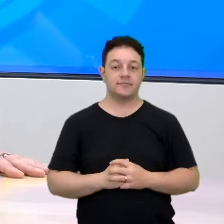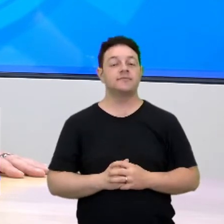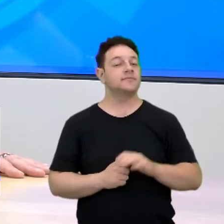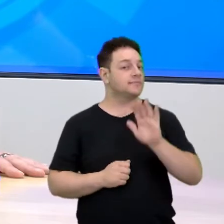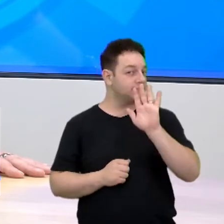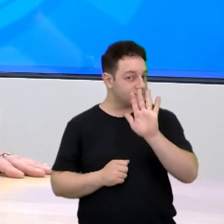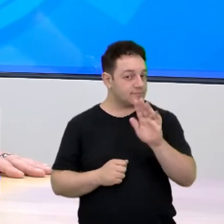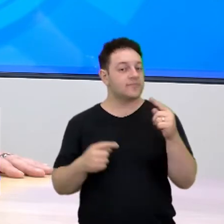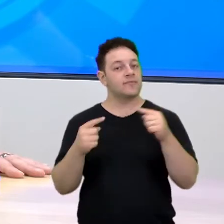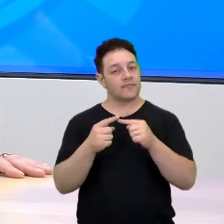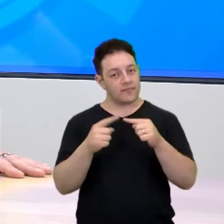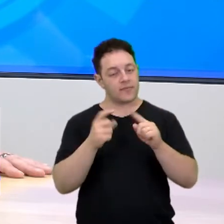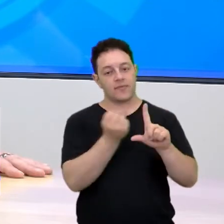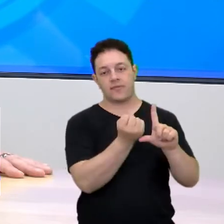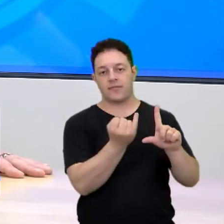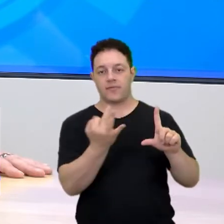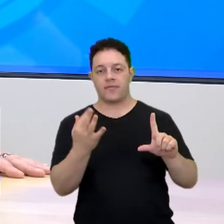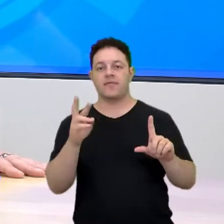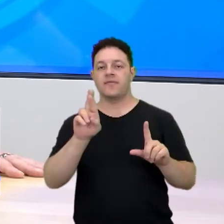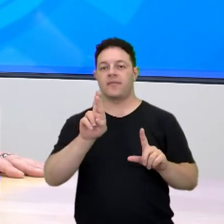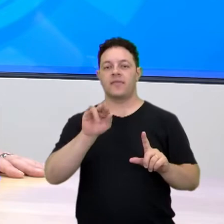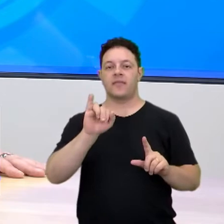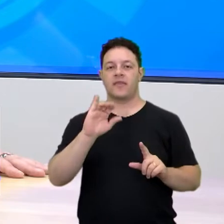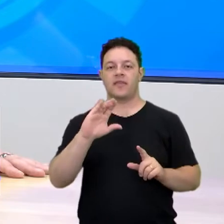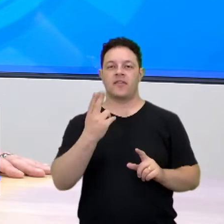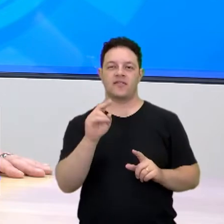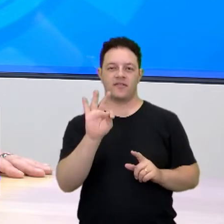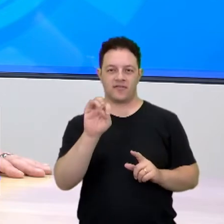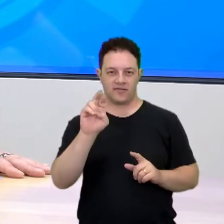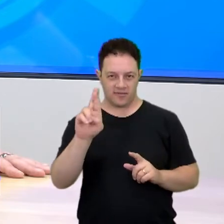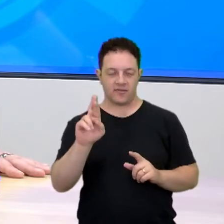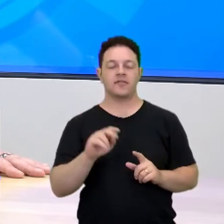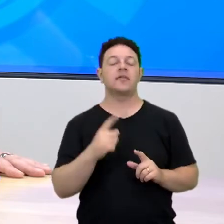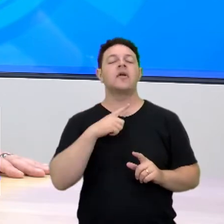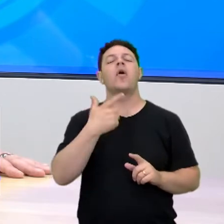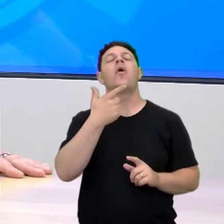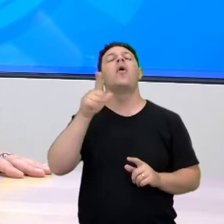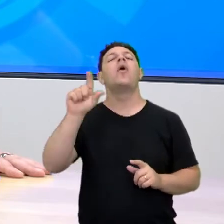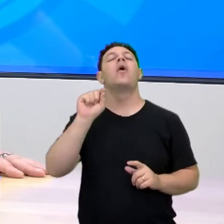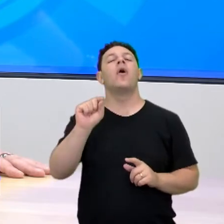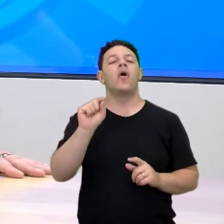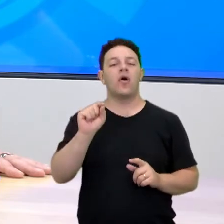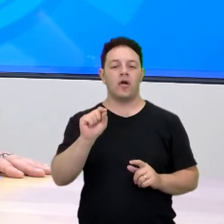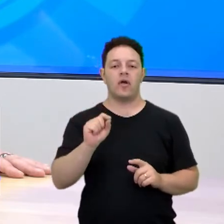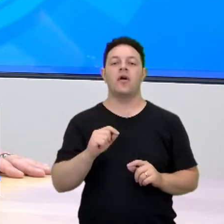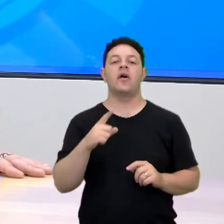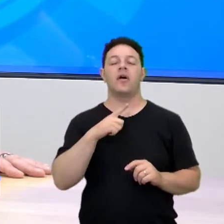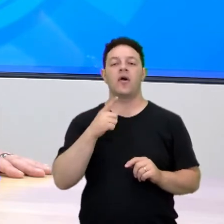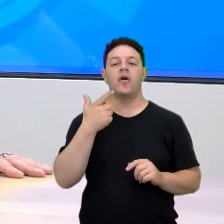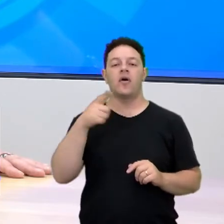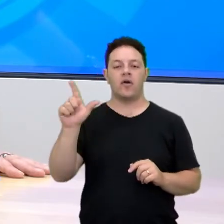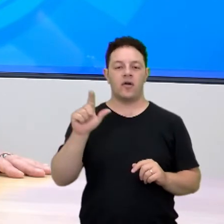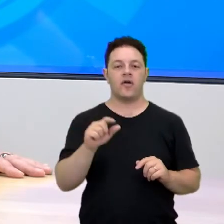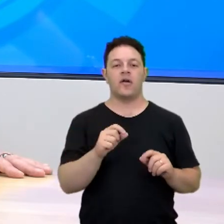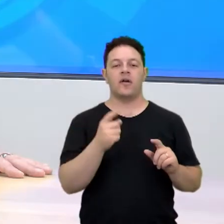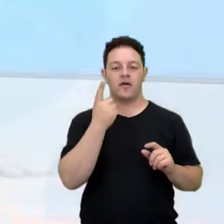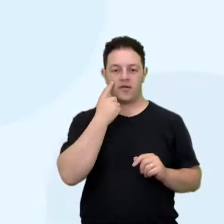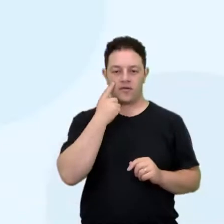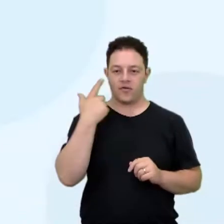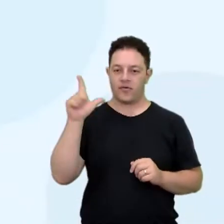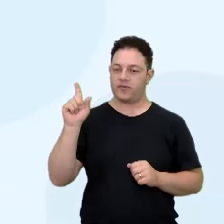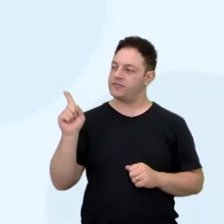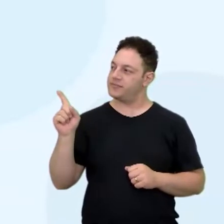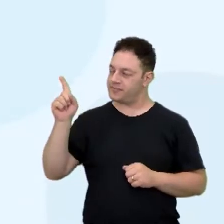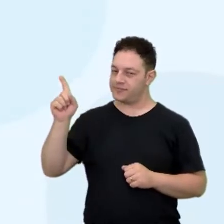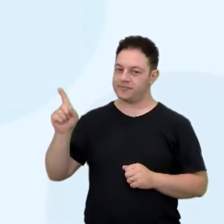Isso é a escala de Richter, tá? Porque nós temos uma outra escala que ela é denominada aí de escala de Mercalli. Pode colocar aí na tela,